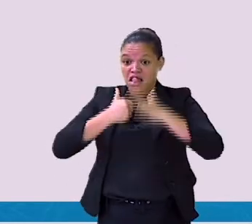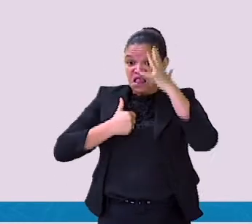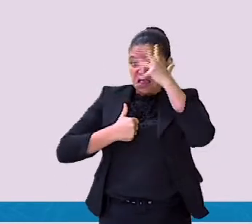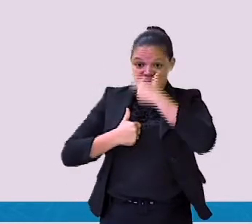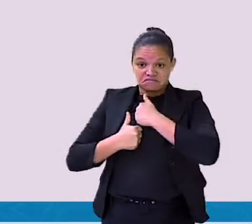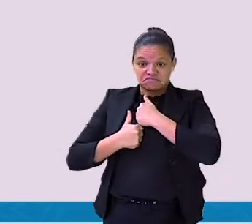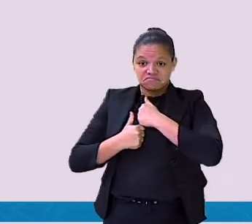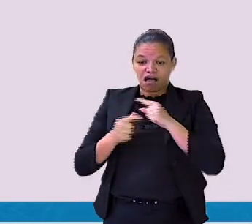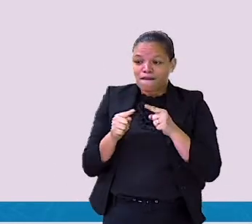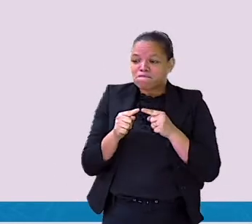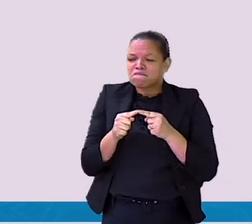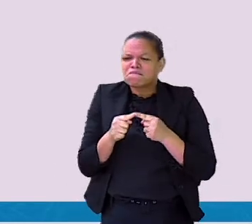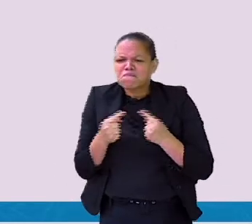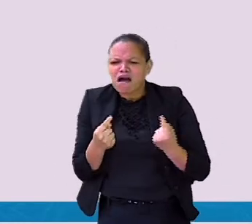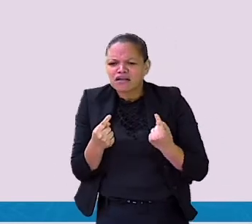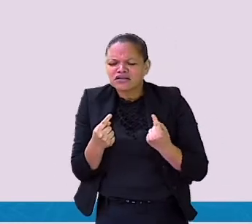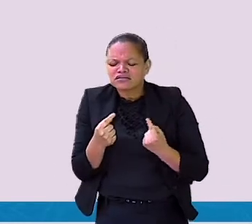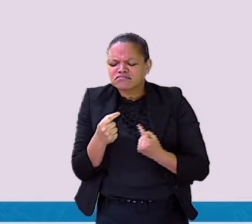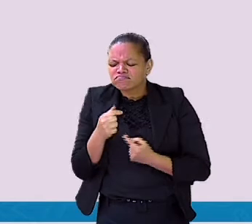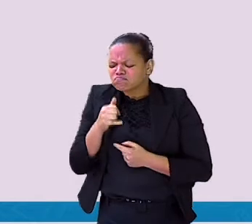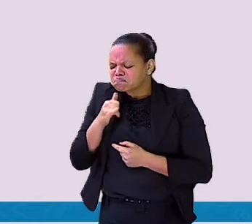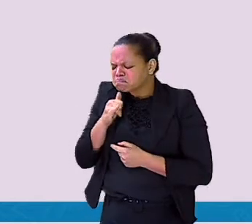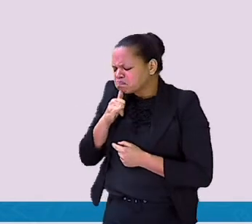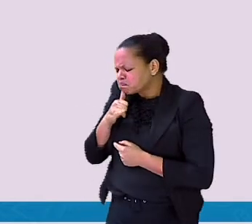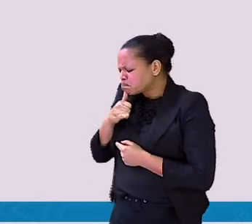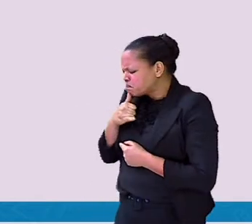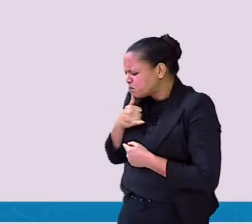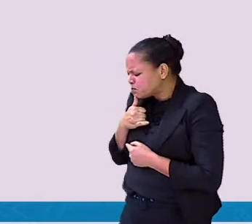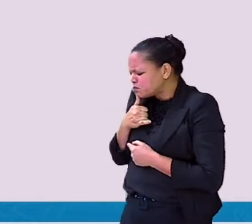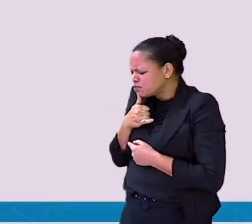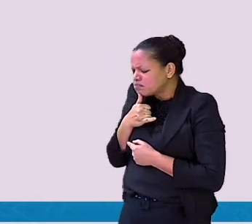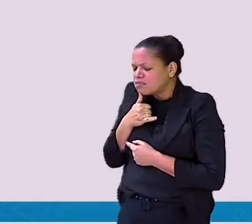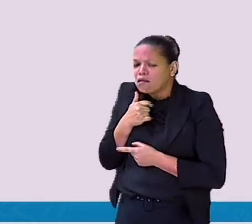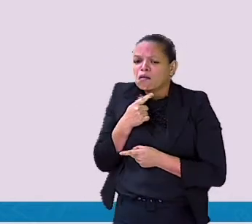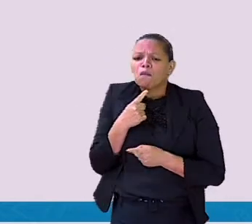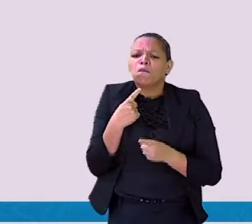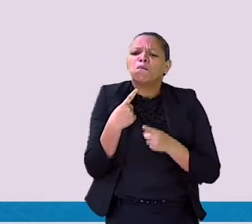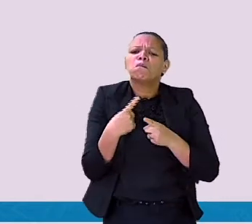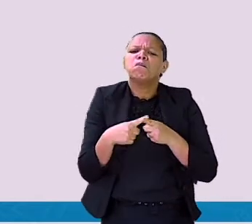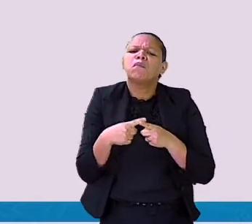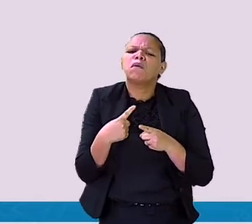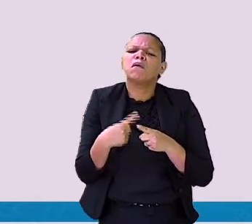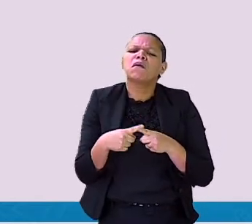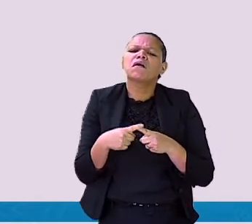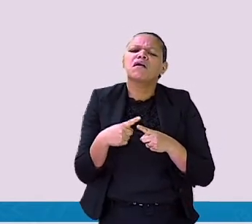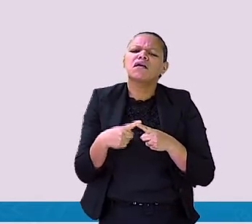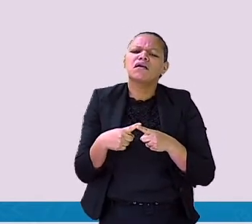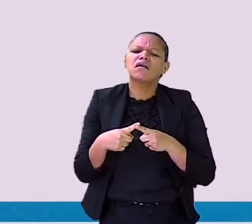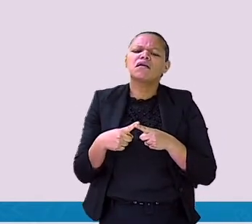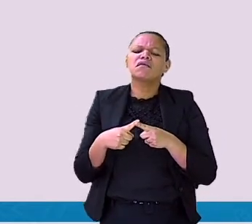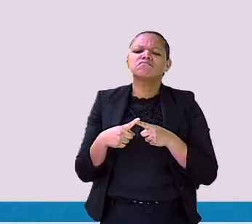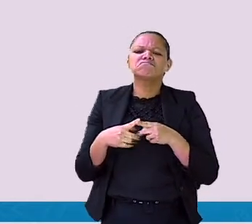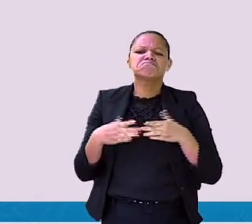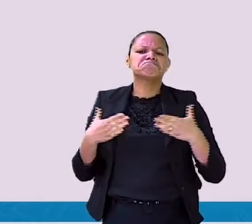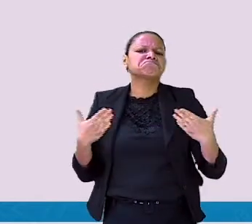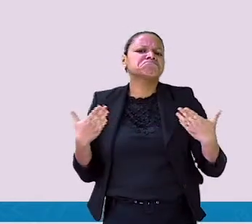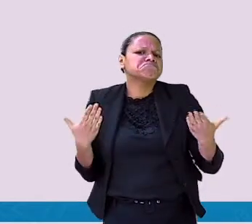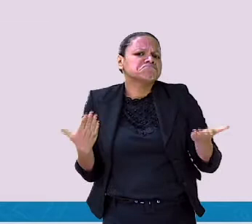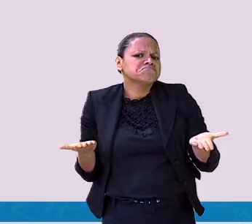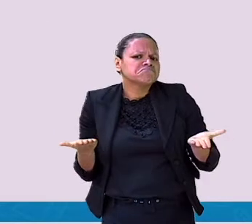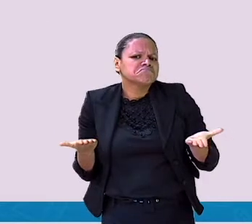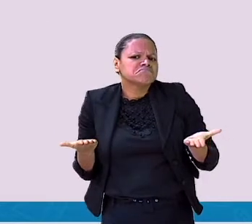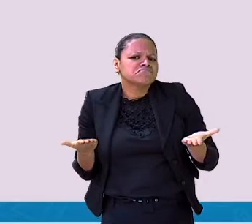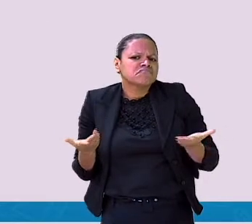triste? Veja que o pavão é um animal lindo, com aquelas penas, né, exuberantes. Mas por que ele ficou